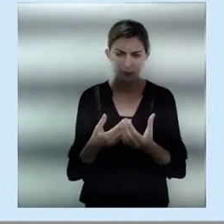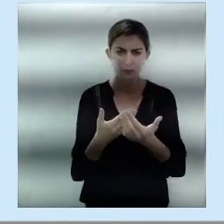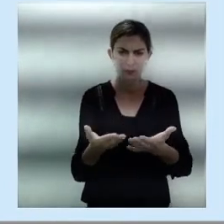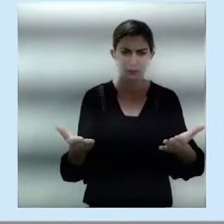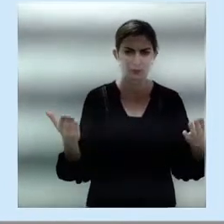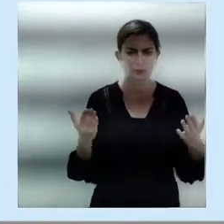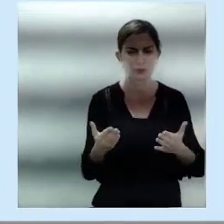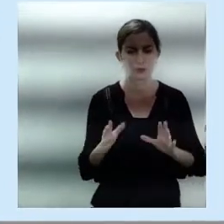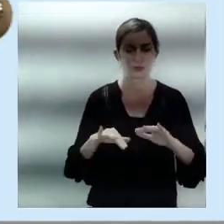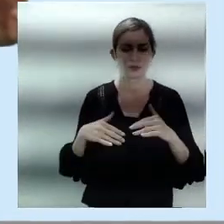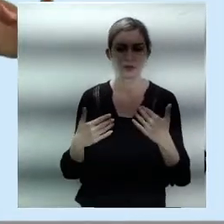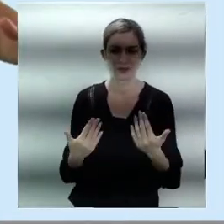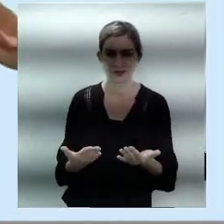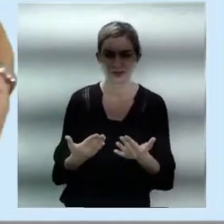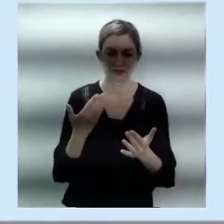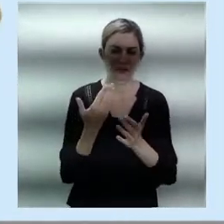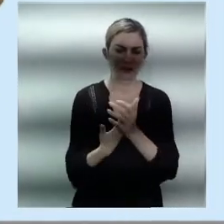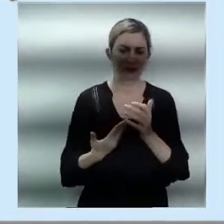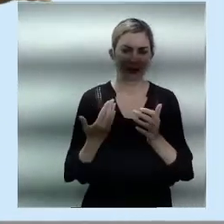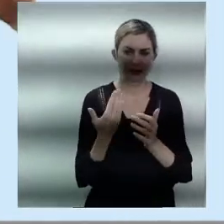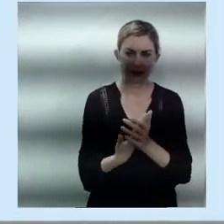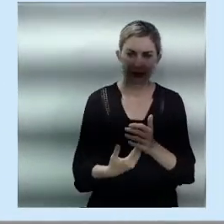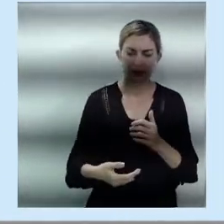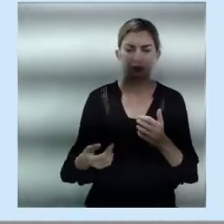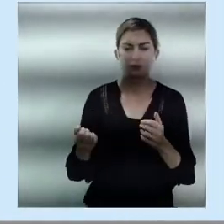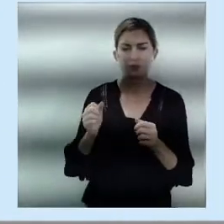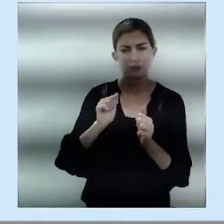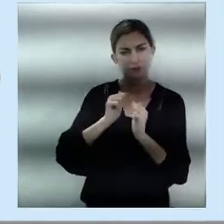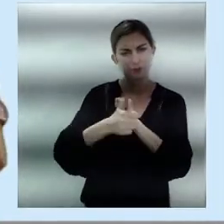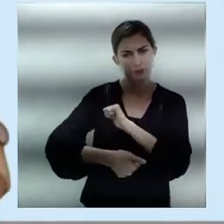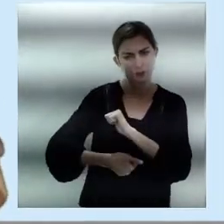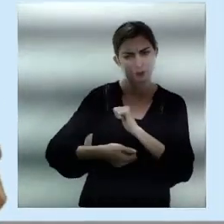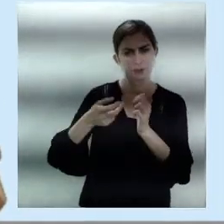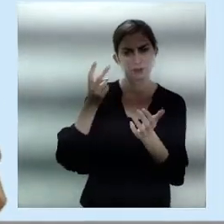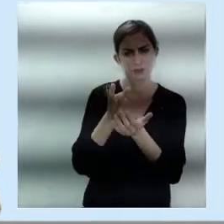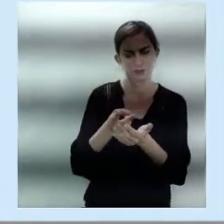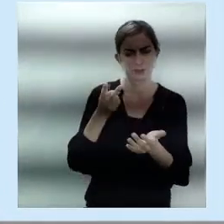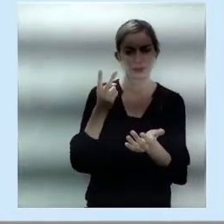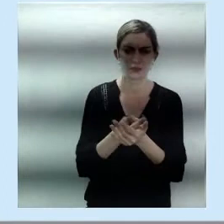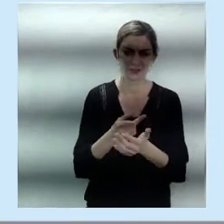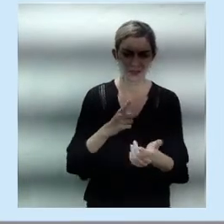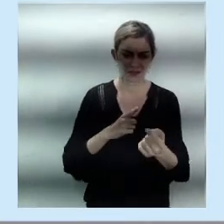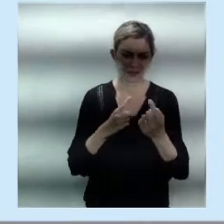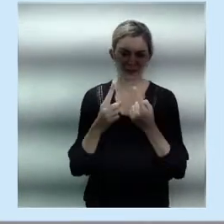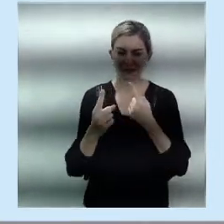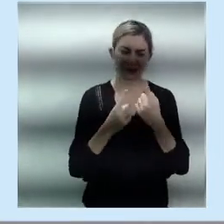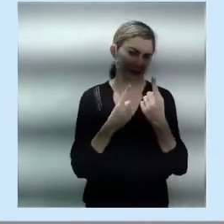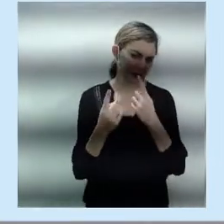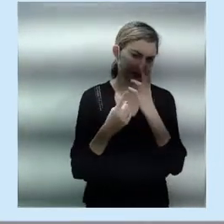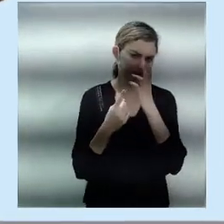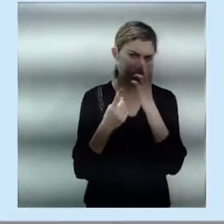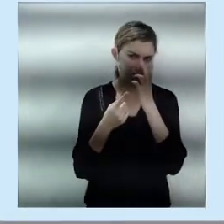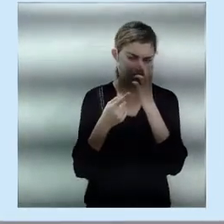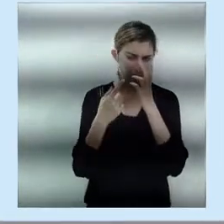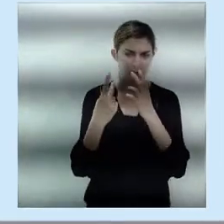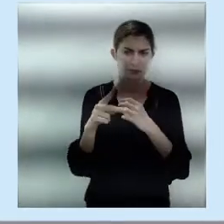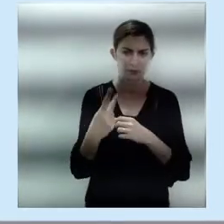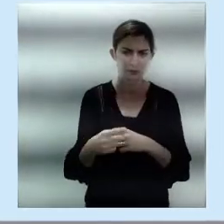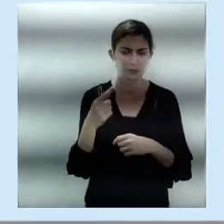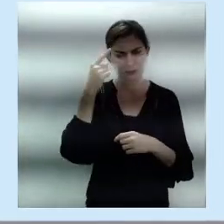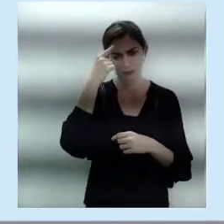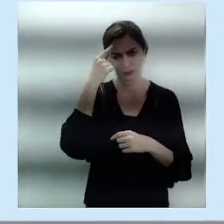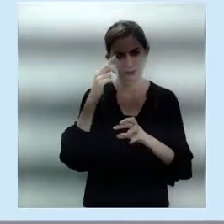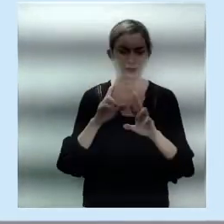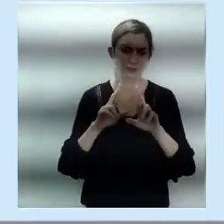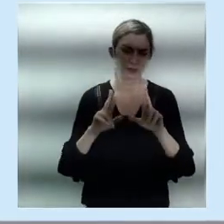comunidade, seja ela qual for, estudantil, esportiva, sempre ter o diálogo com aquele que